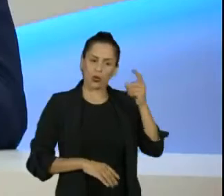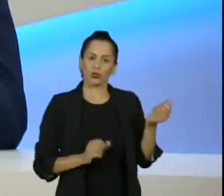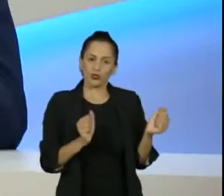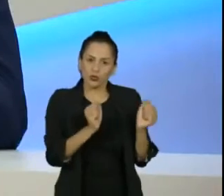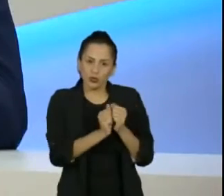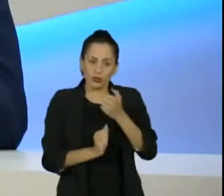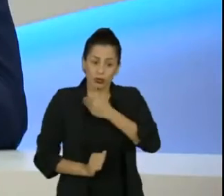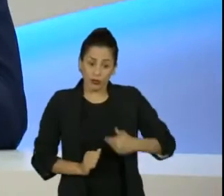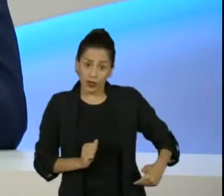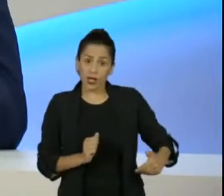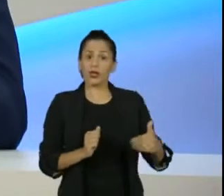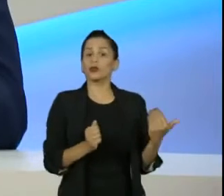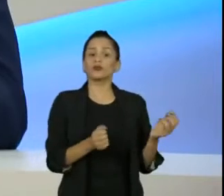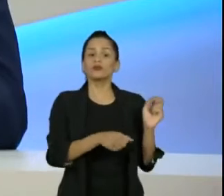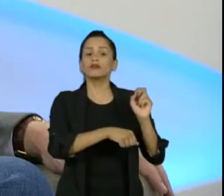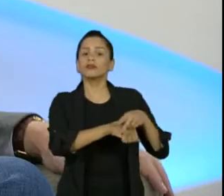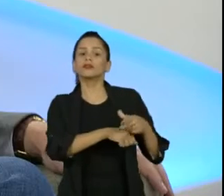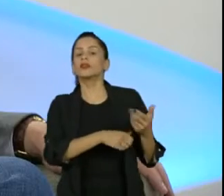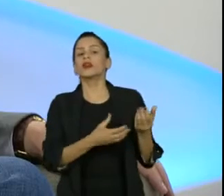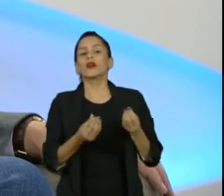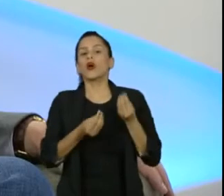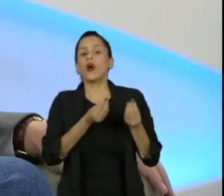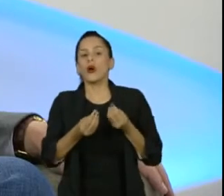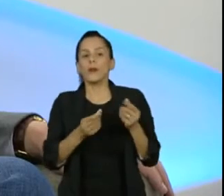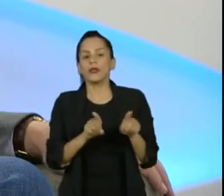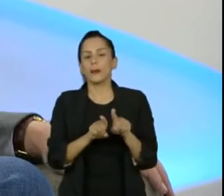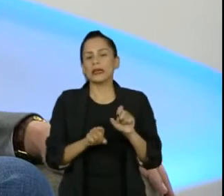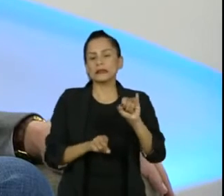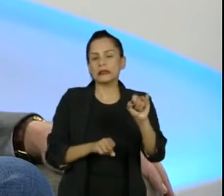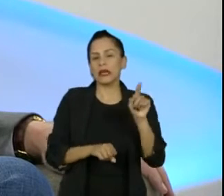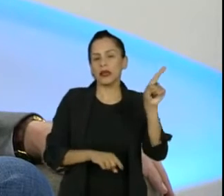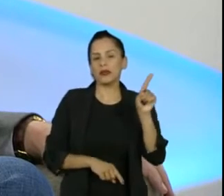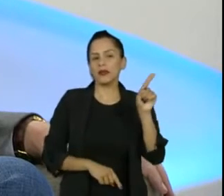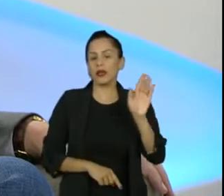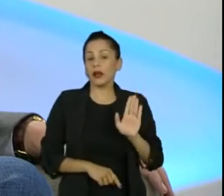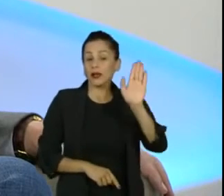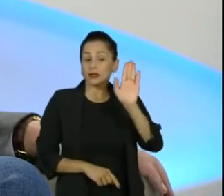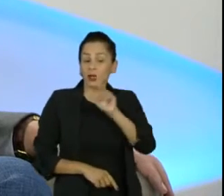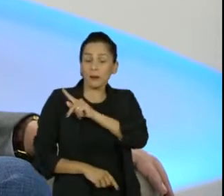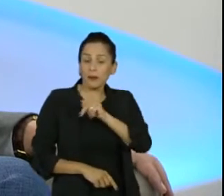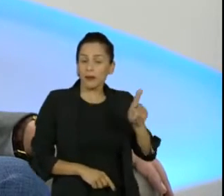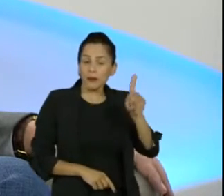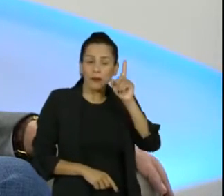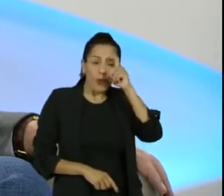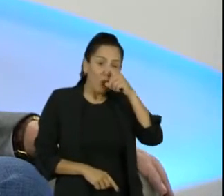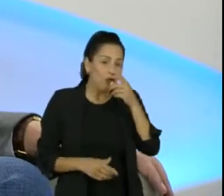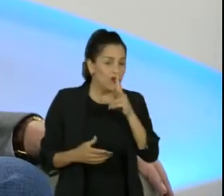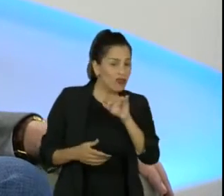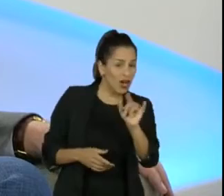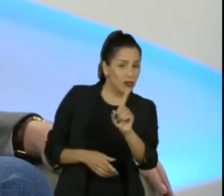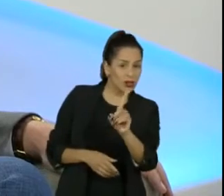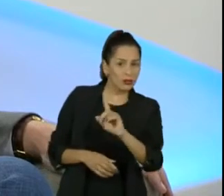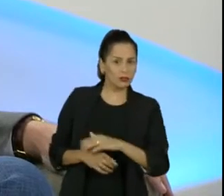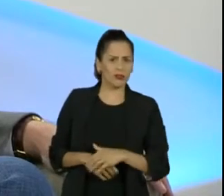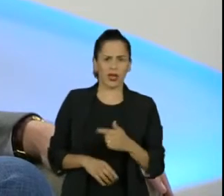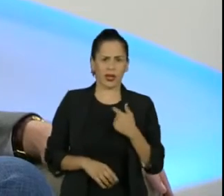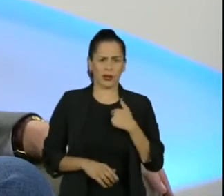presidência da República, né? Olha, eu não faço parte desse time do Sérgio Moro, tá? Eu nunca